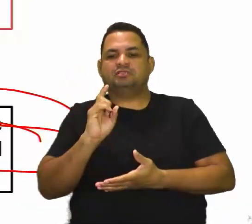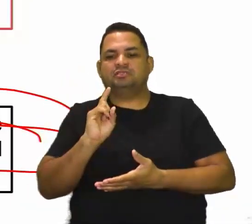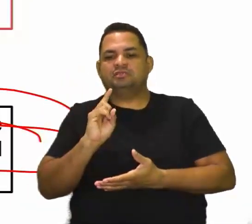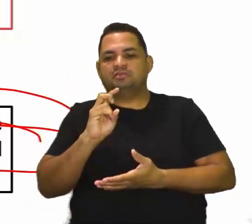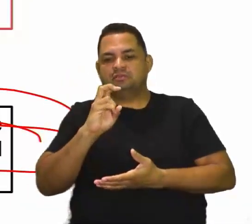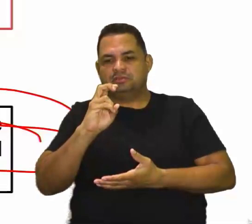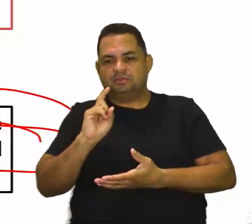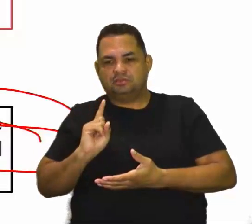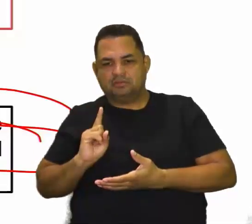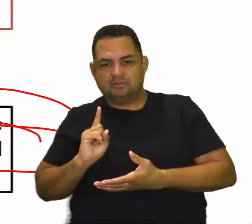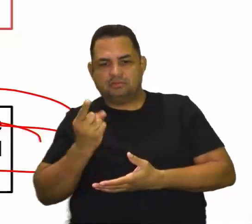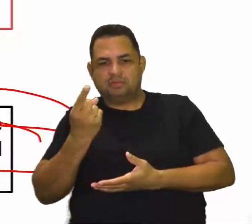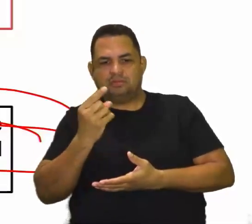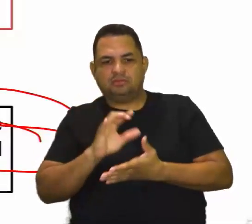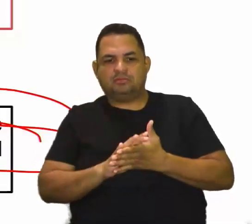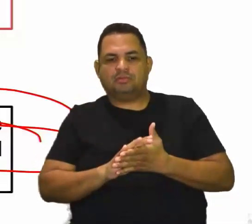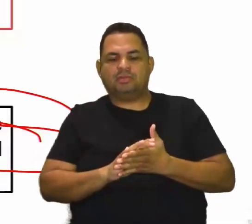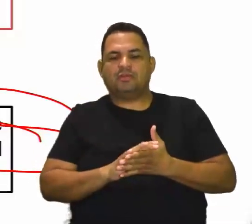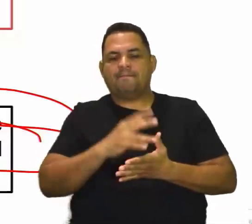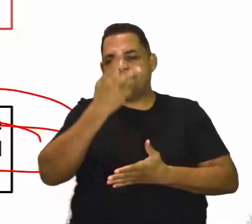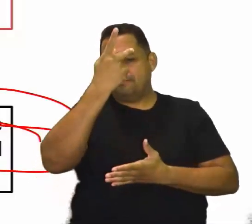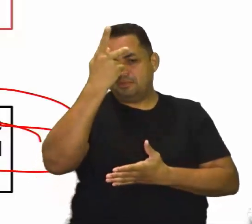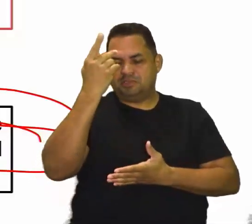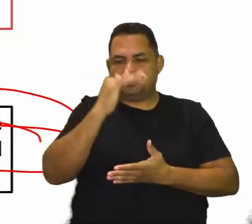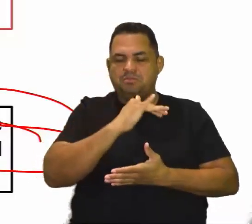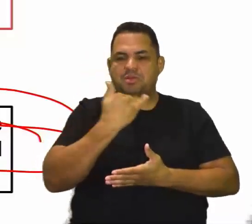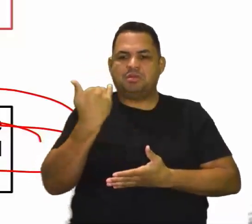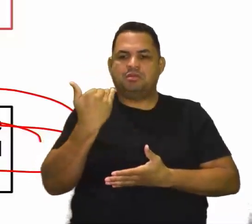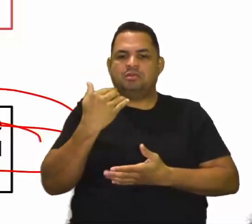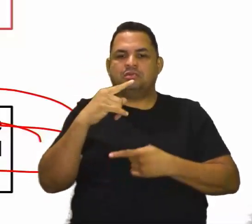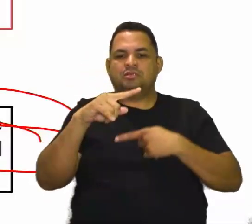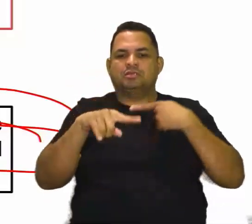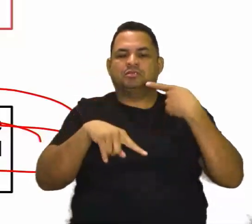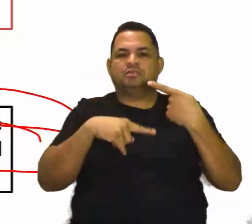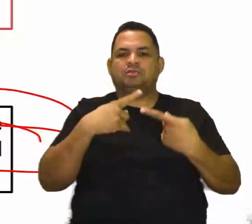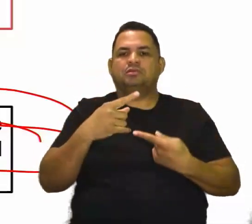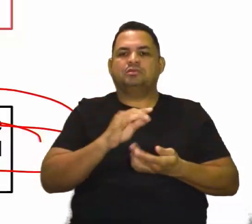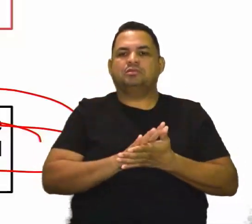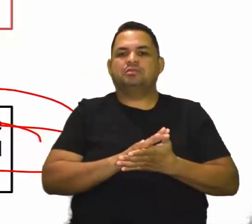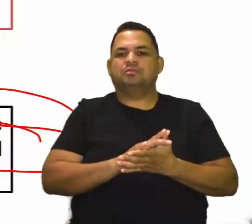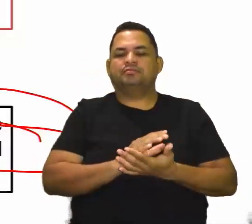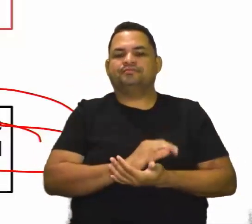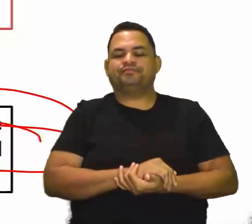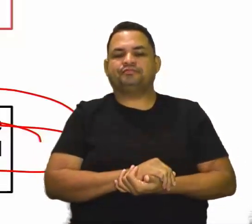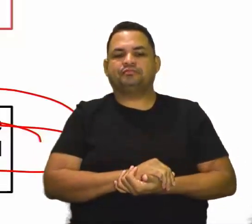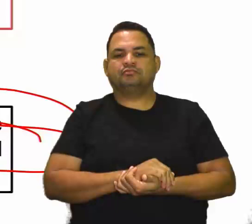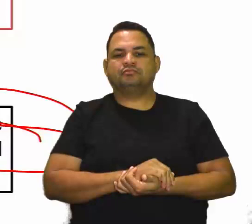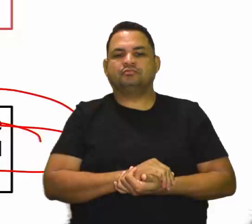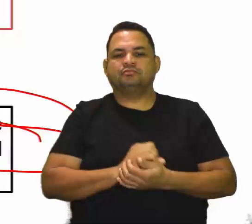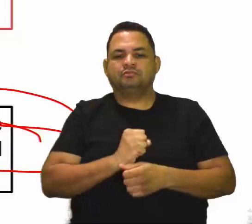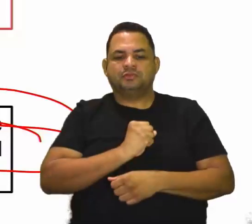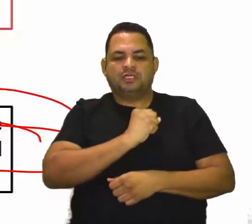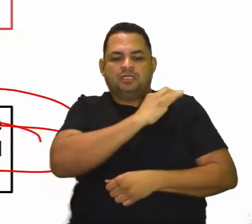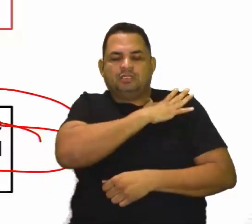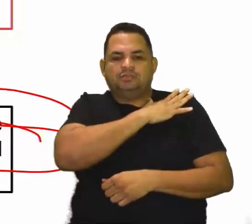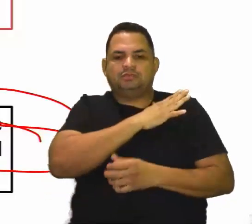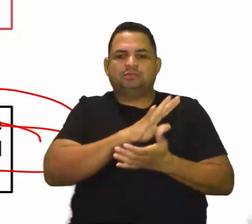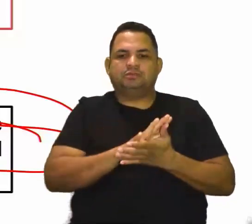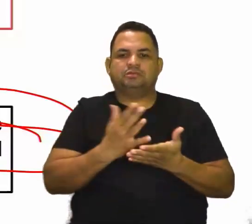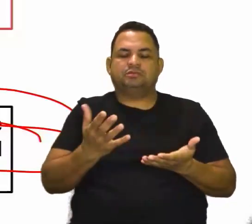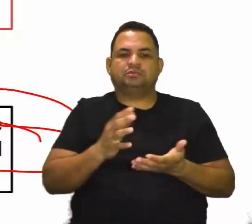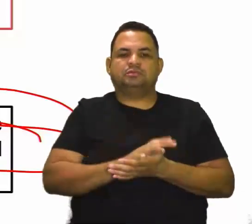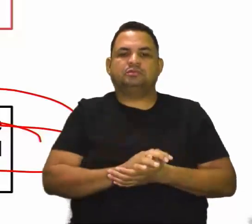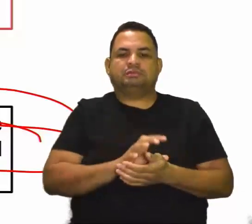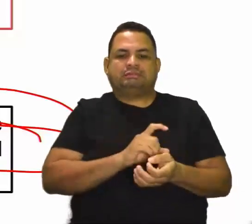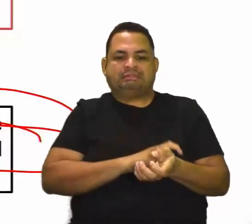que morreram no confronto. Morreram no confronto e depois foram executados pelo Exército. O Exército ficou com muita raiva de